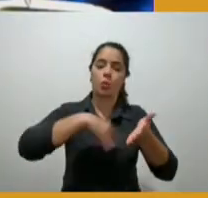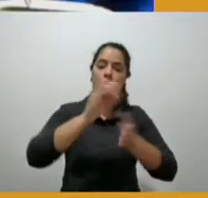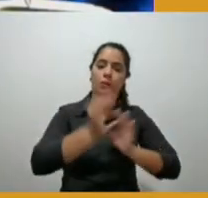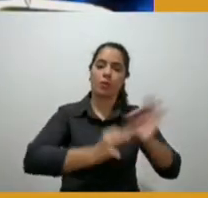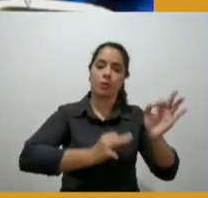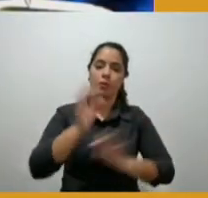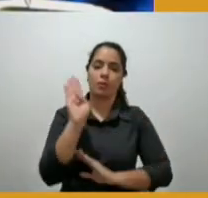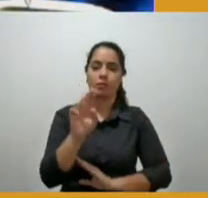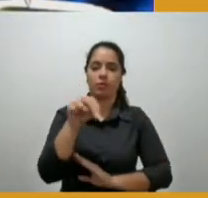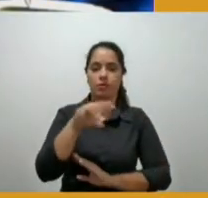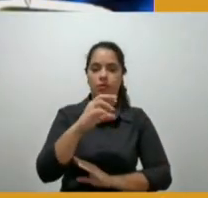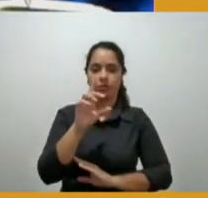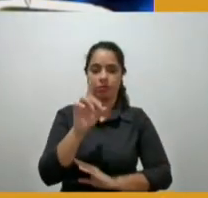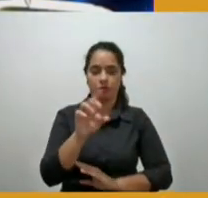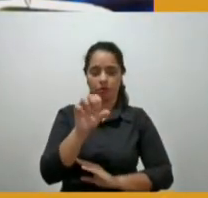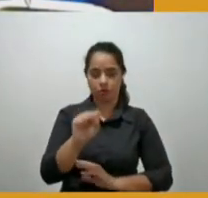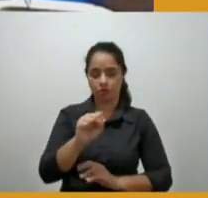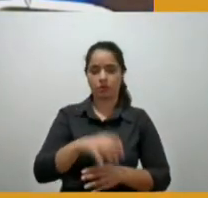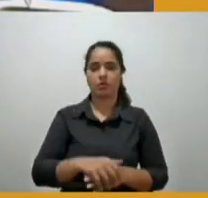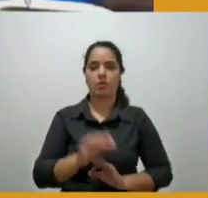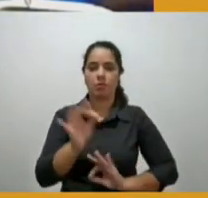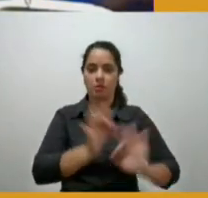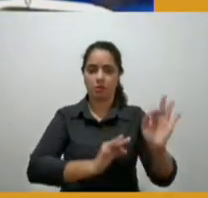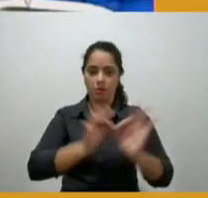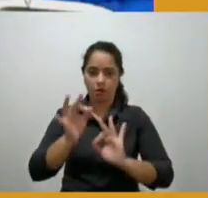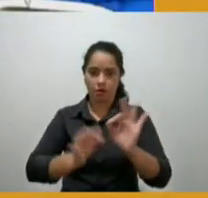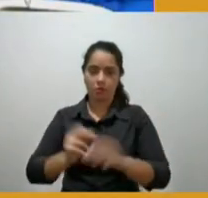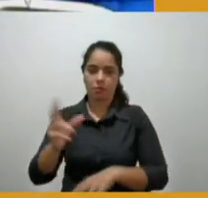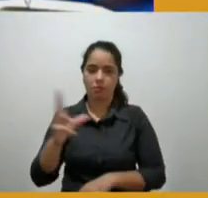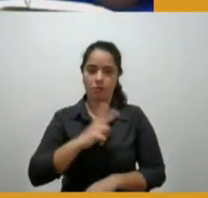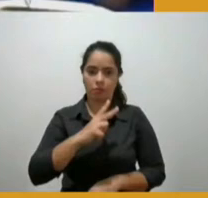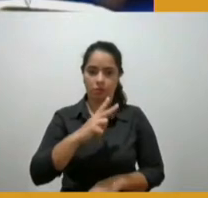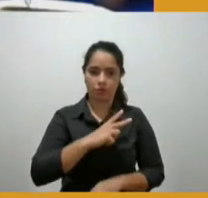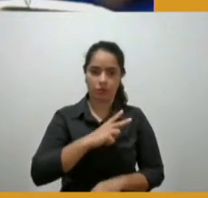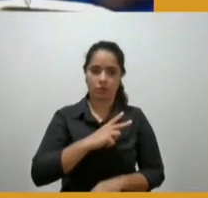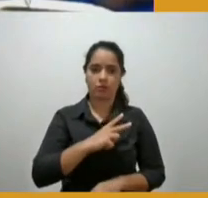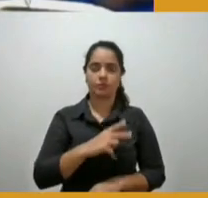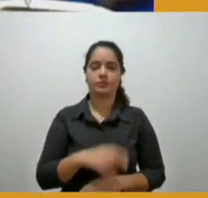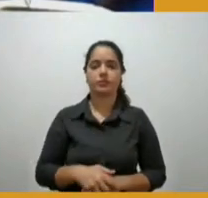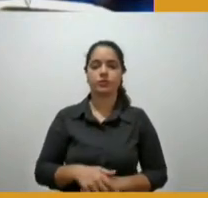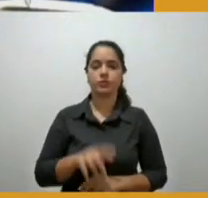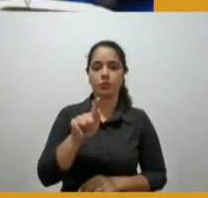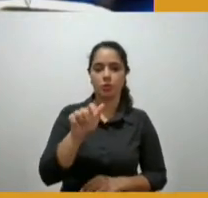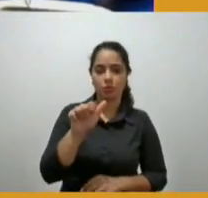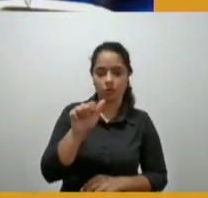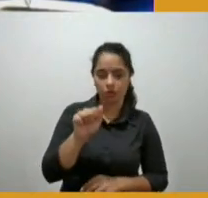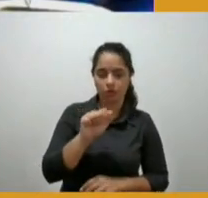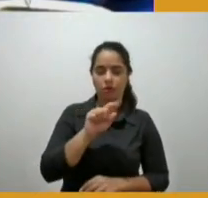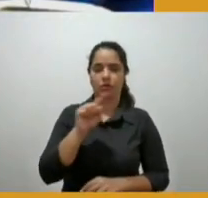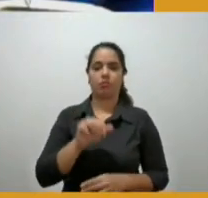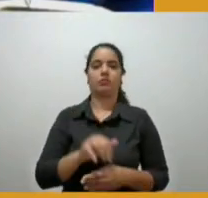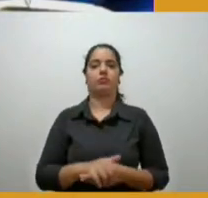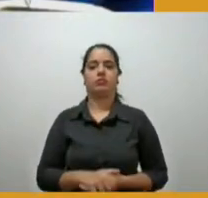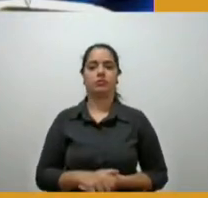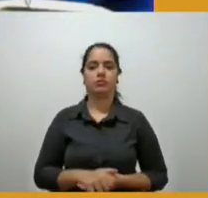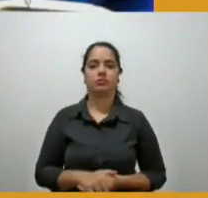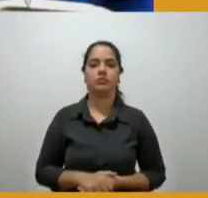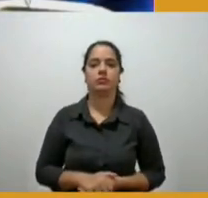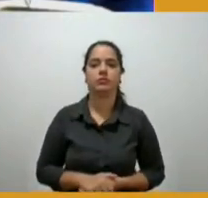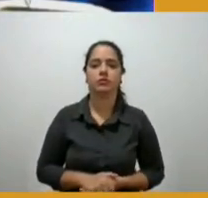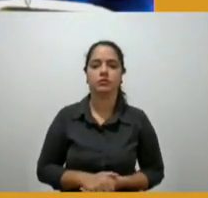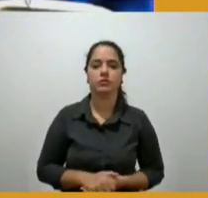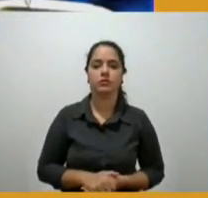pelo BNDES e a gente fazer a privatização da ESGás numa hora em que o gás pode se tornar um